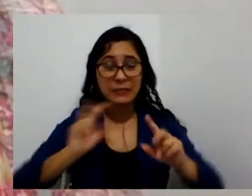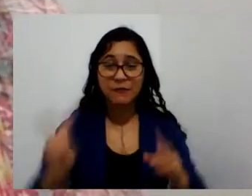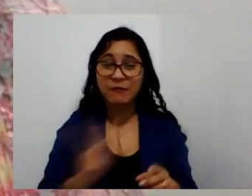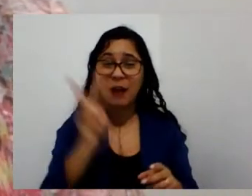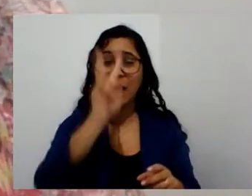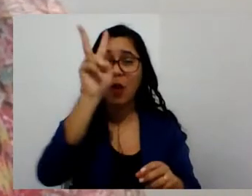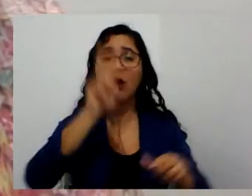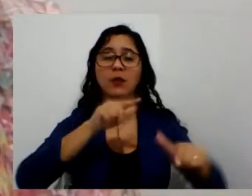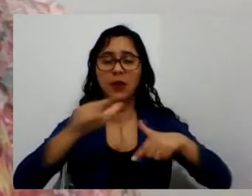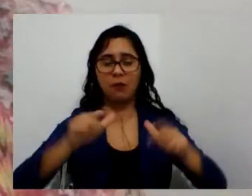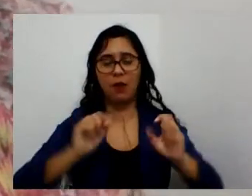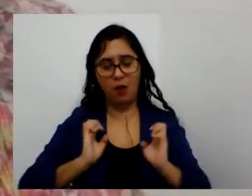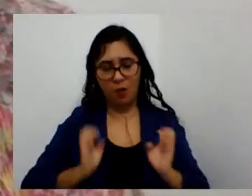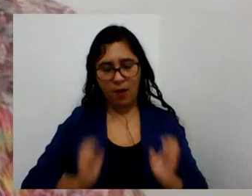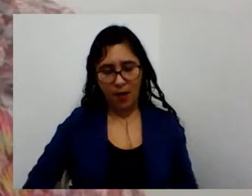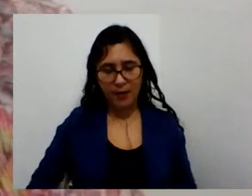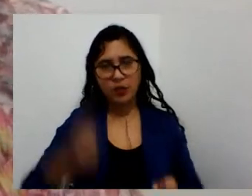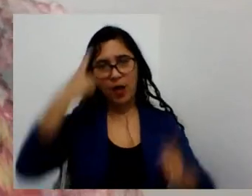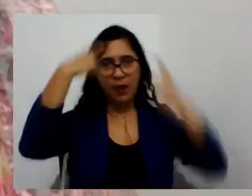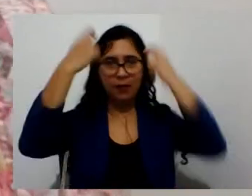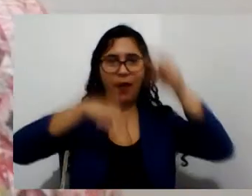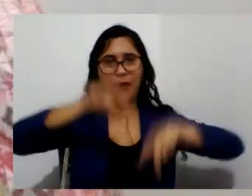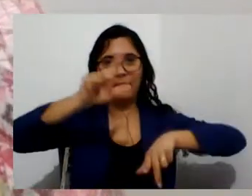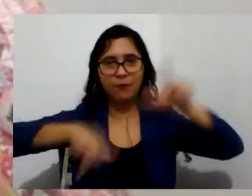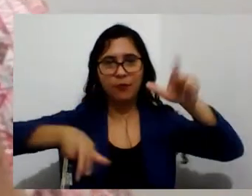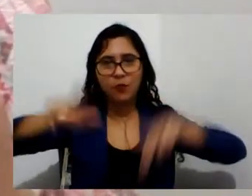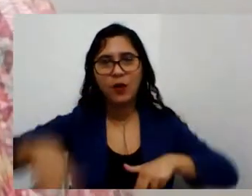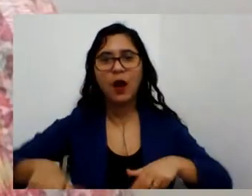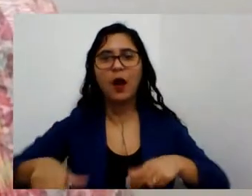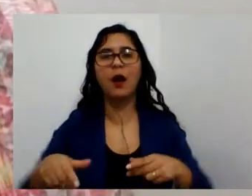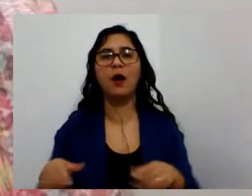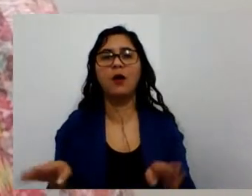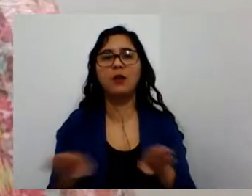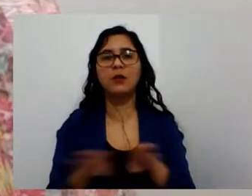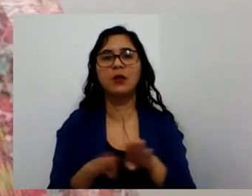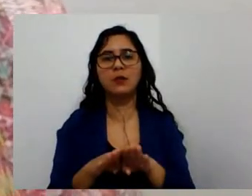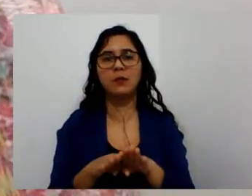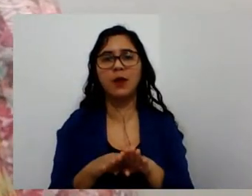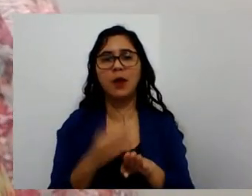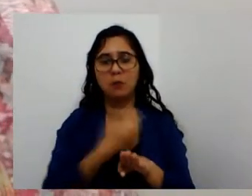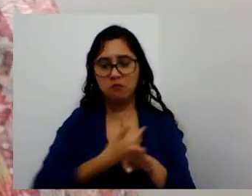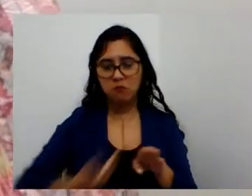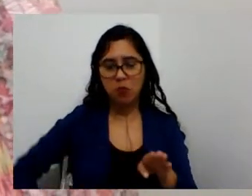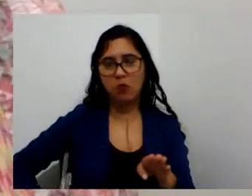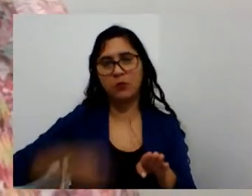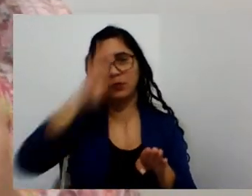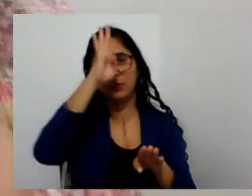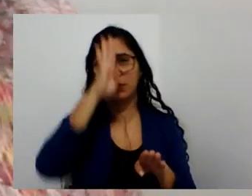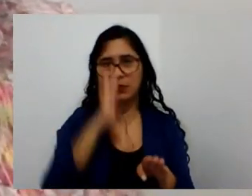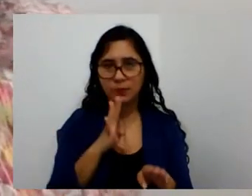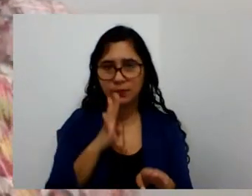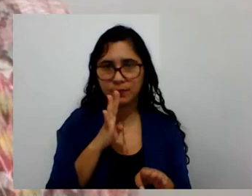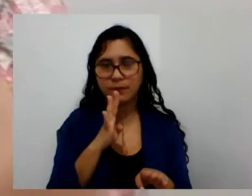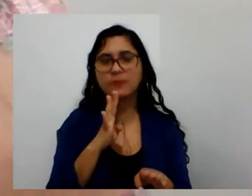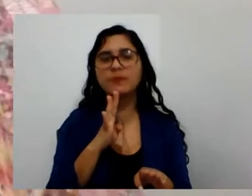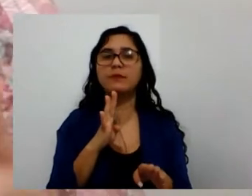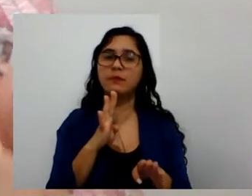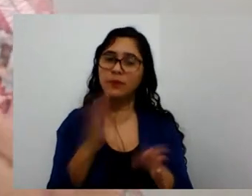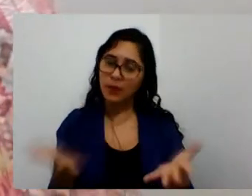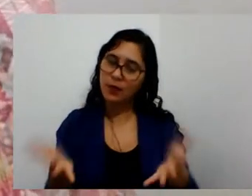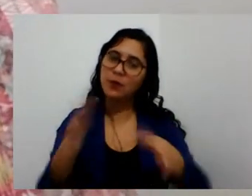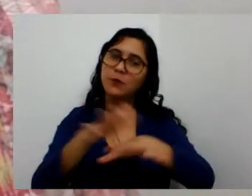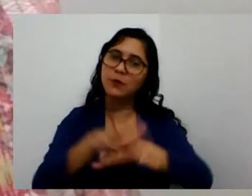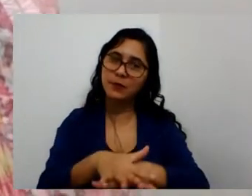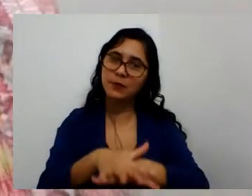a pluralidade de ideias, o contraditório, o caráter público e gratuito, inclusivo.